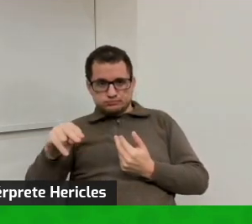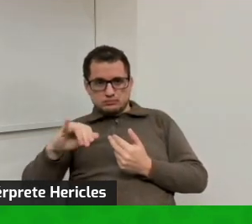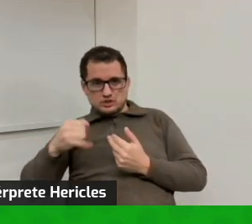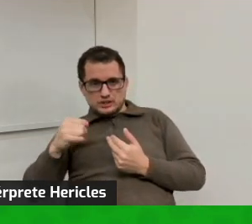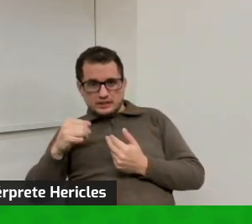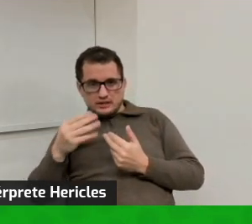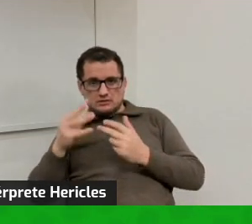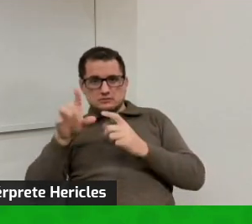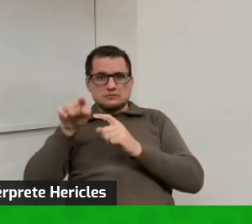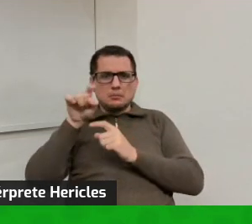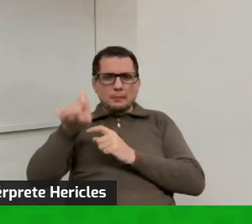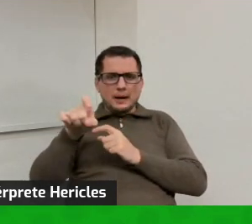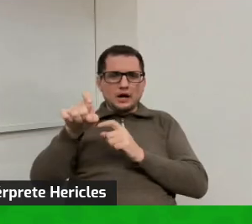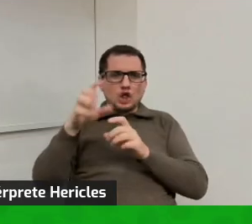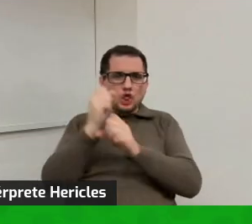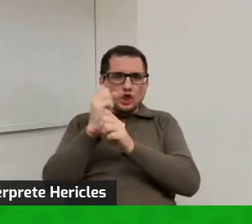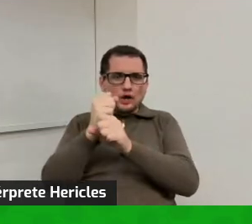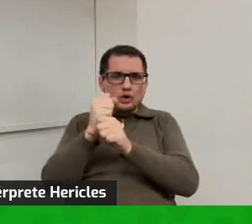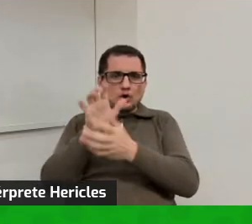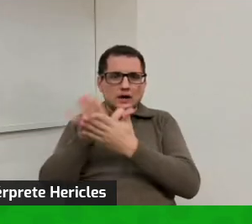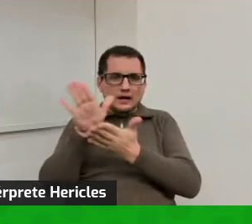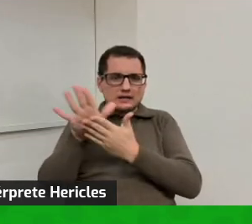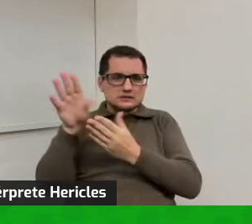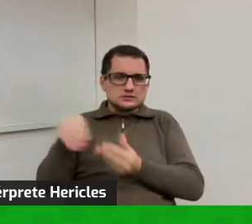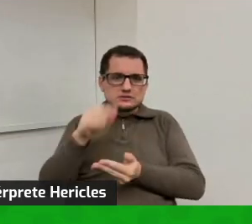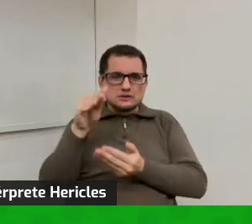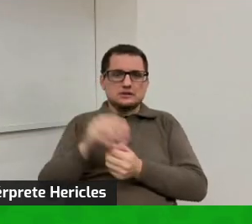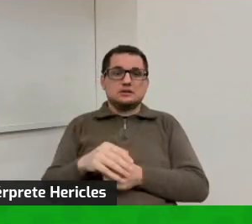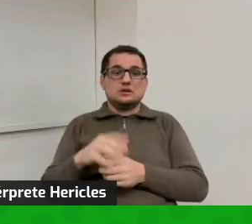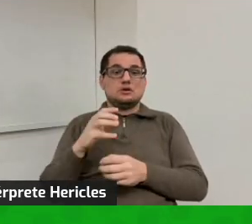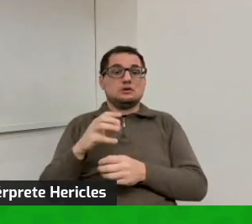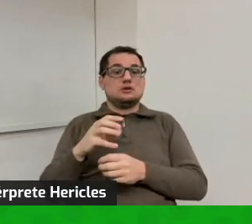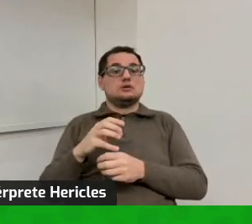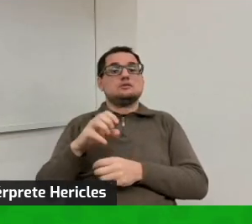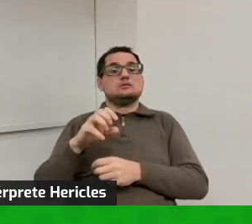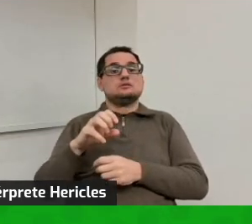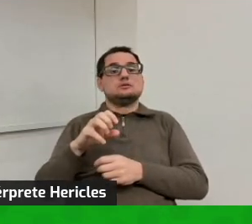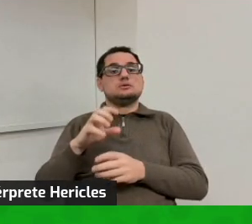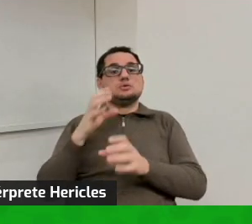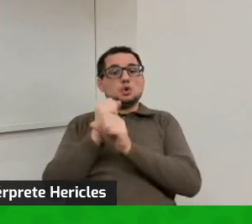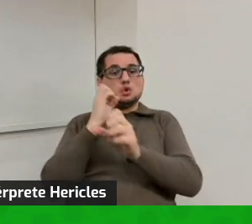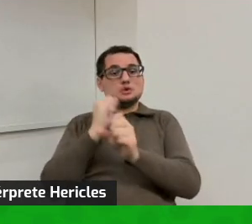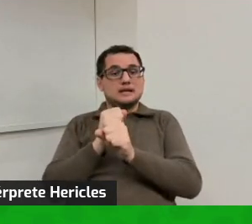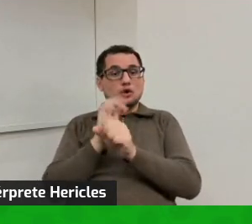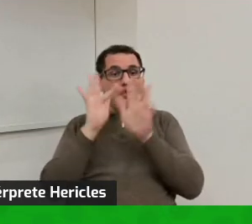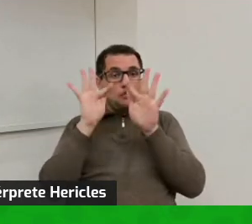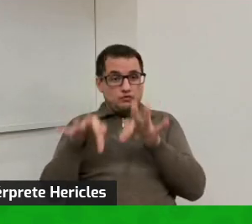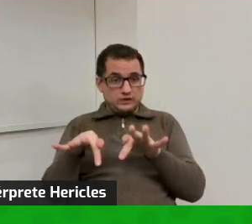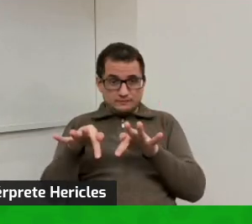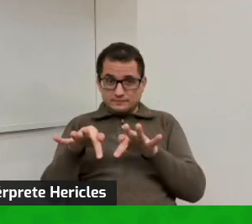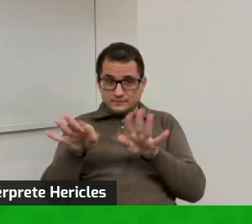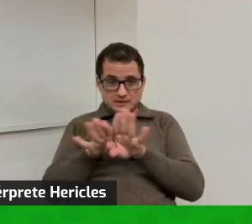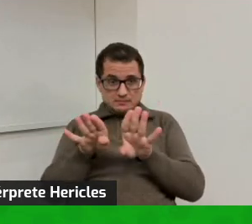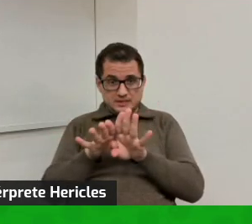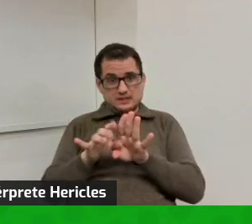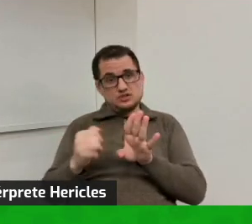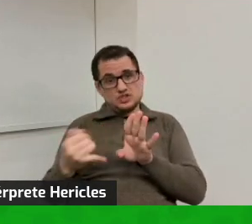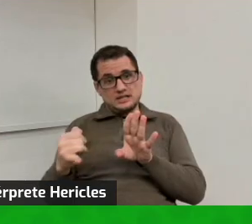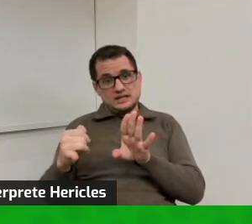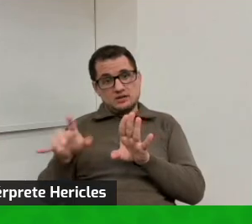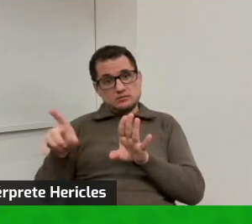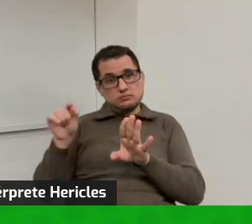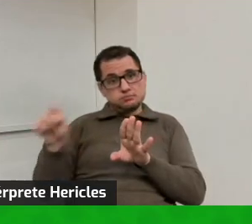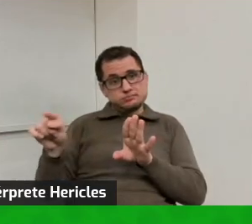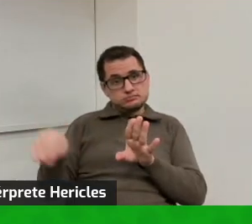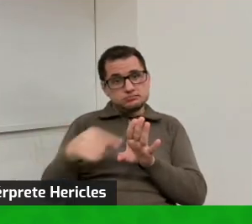aqui, Enter. E o meu saldo, igual, vem em janeiro e pego o meu saldo,